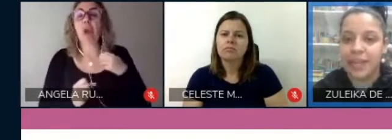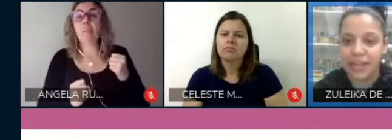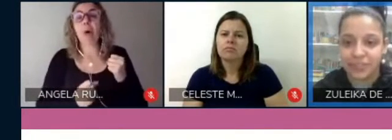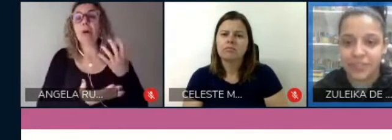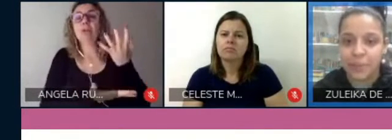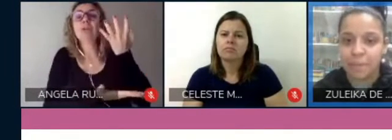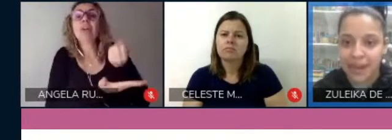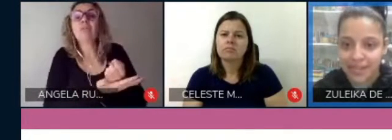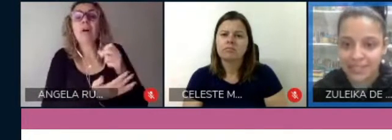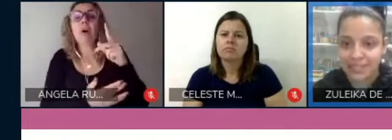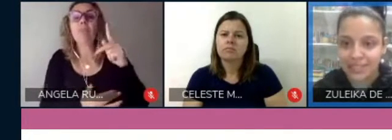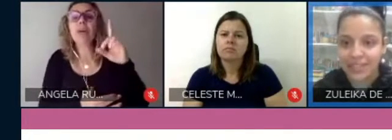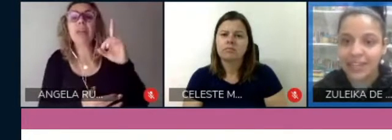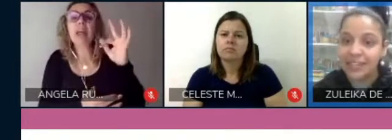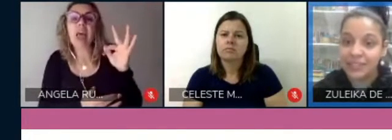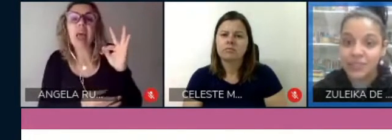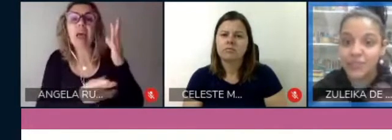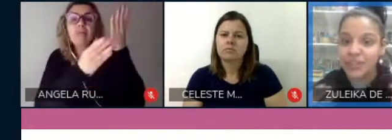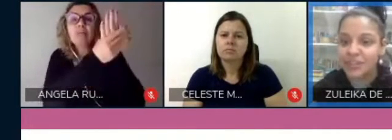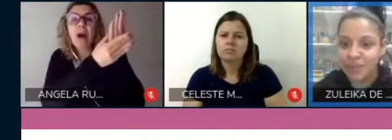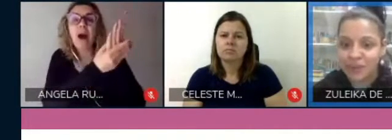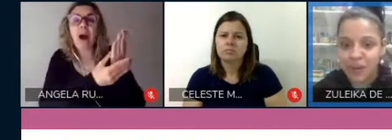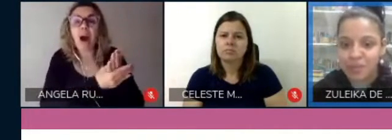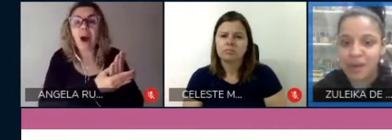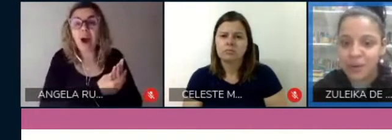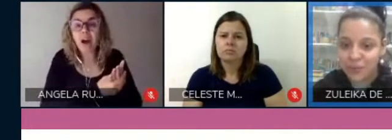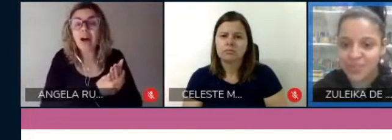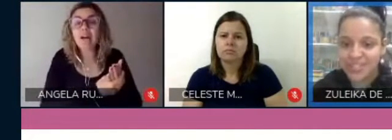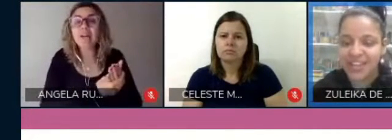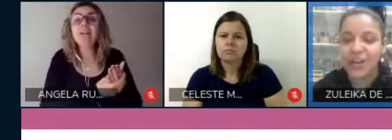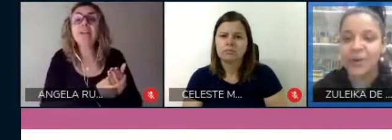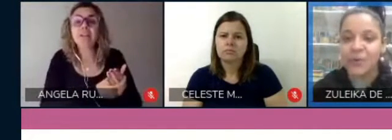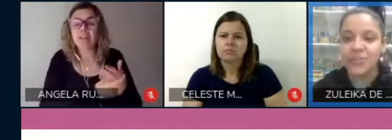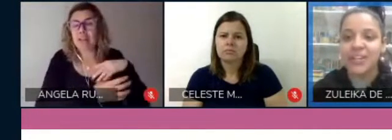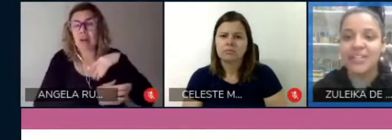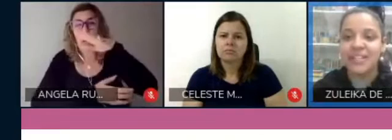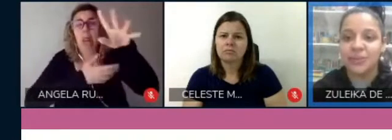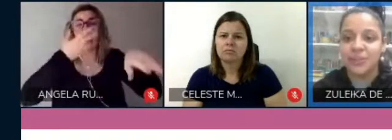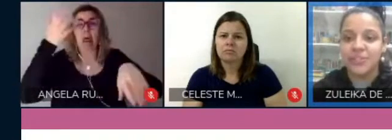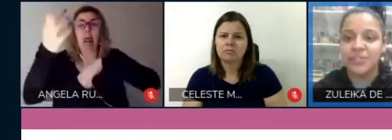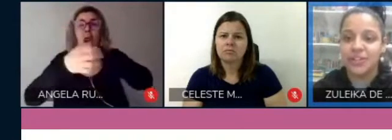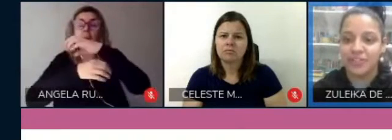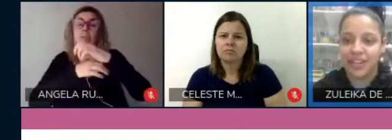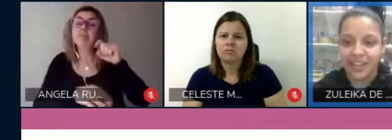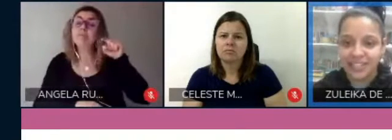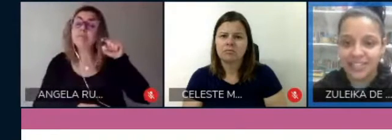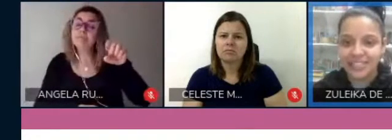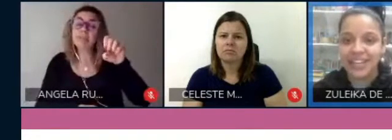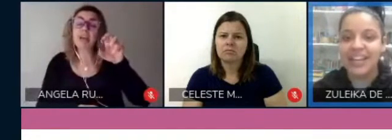os nossos PDFs em pastas e isso gera uma enorme bagunça. Os